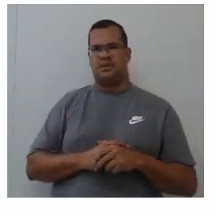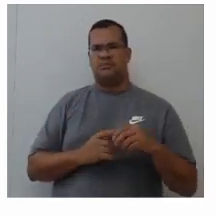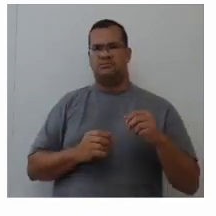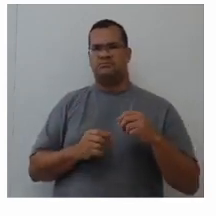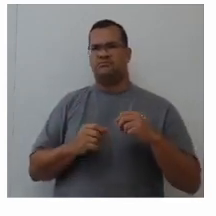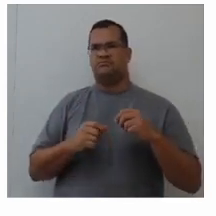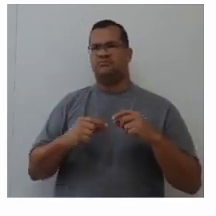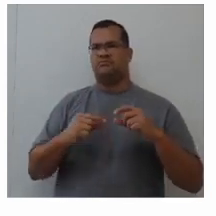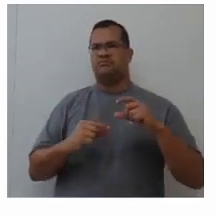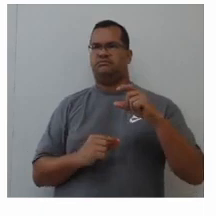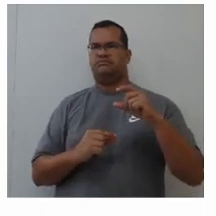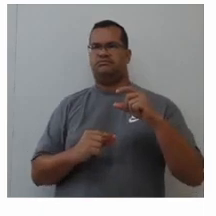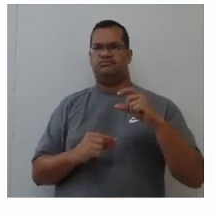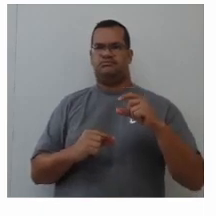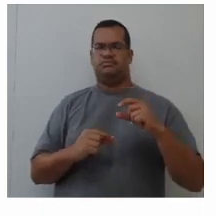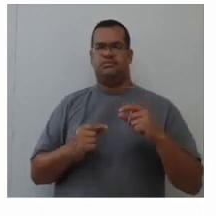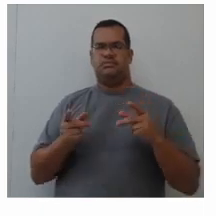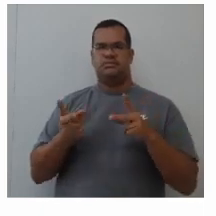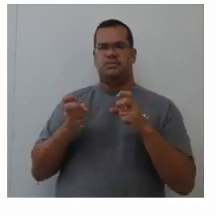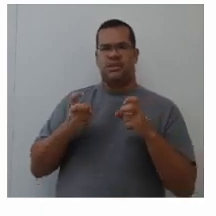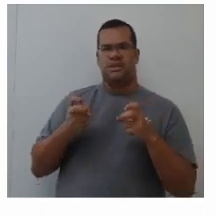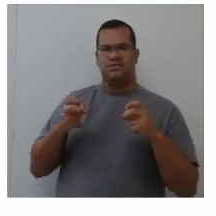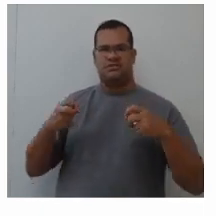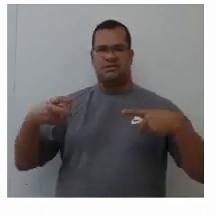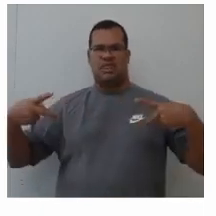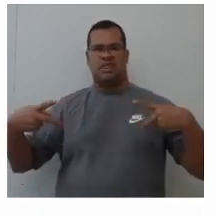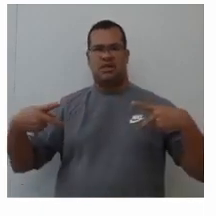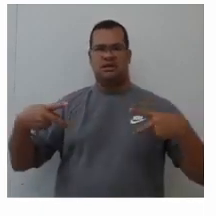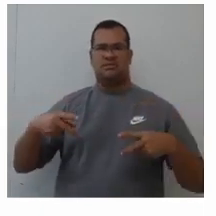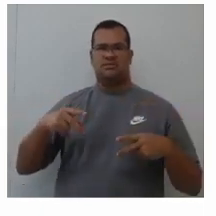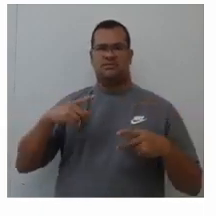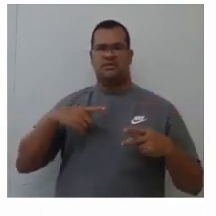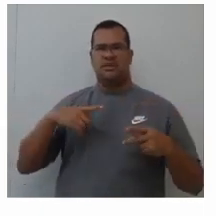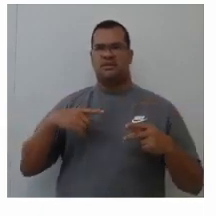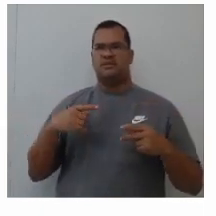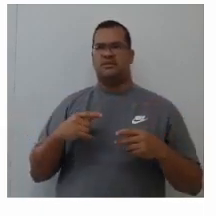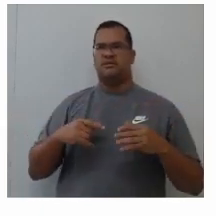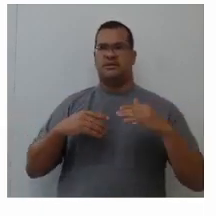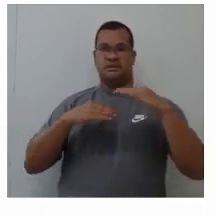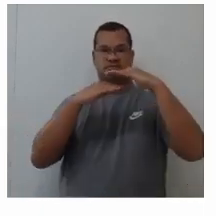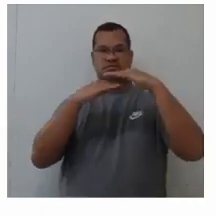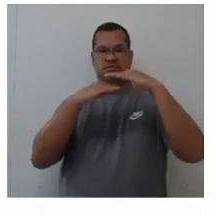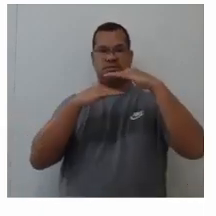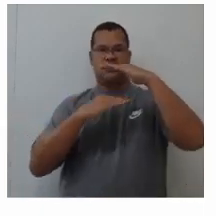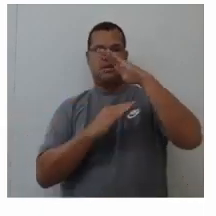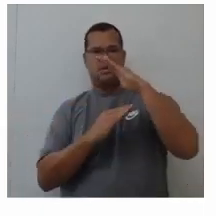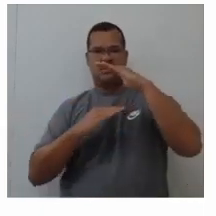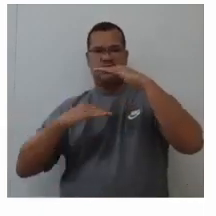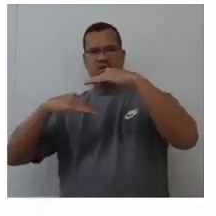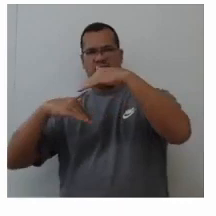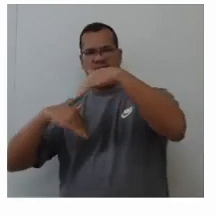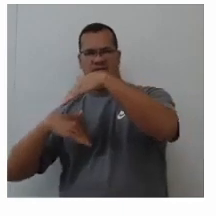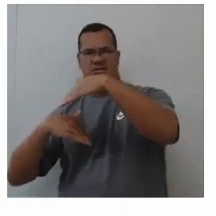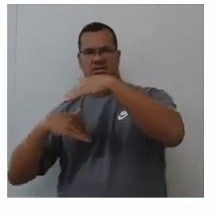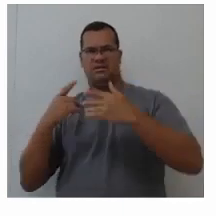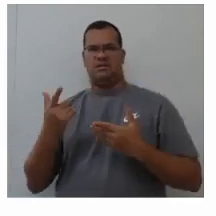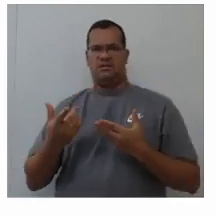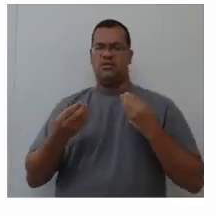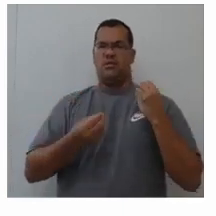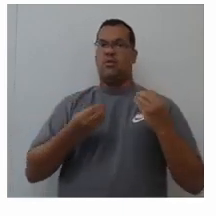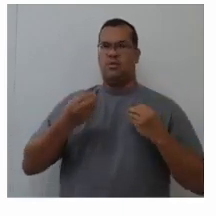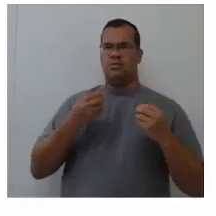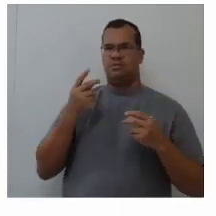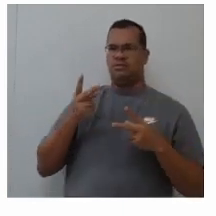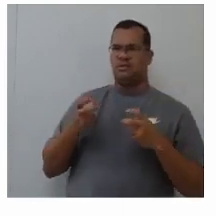Percebeu? Agora do outro lado lá. Ó. Percebeu? O desequilíbrio. Vê onde eu quero chegar. Vê onde eu quero